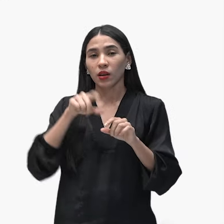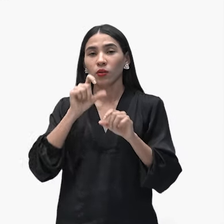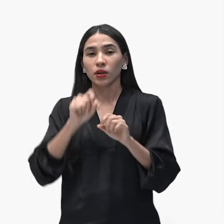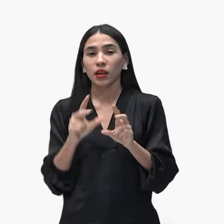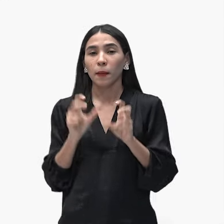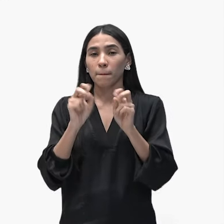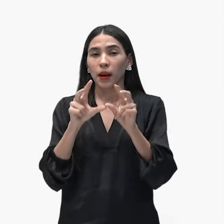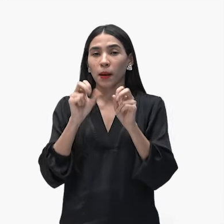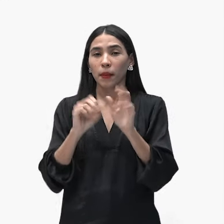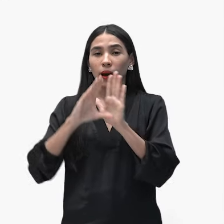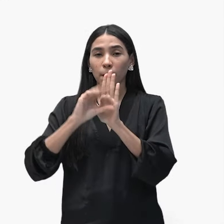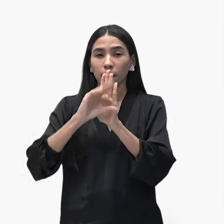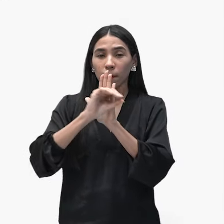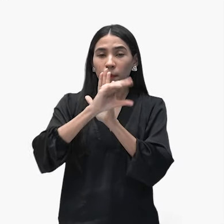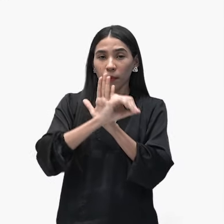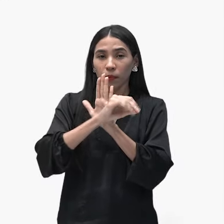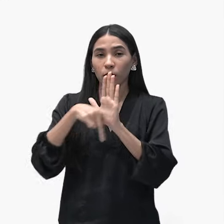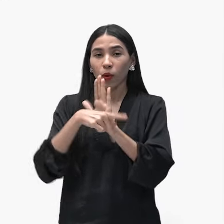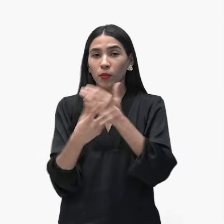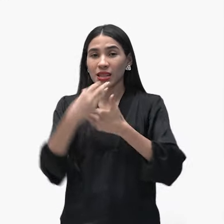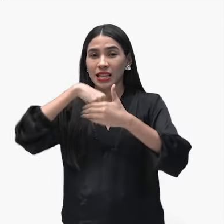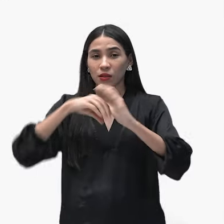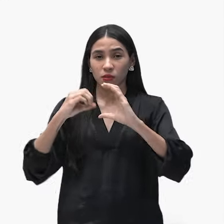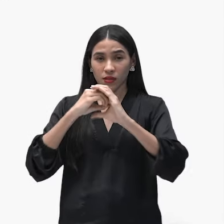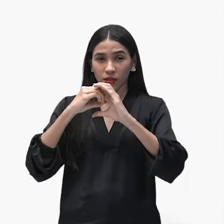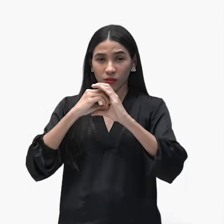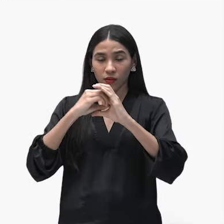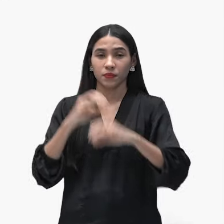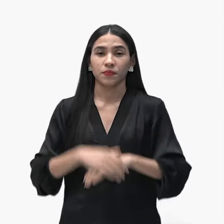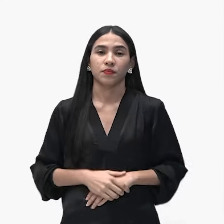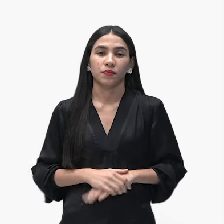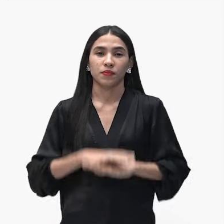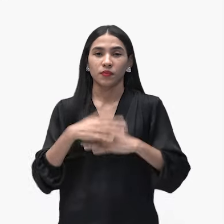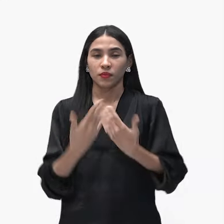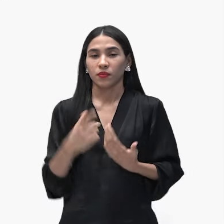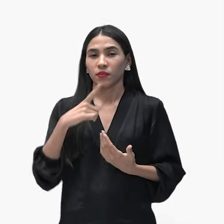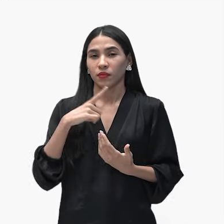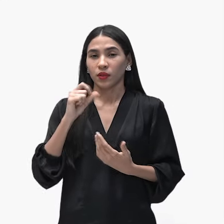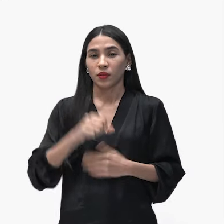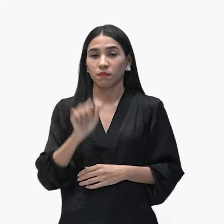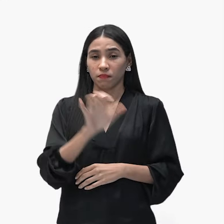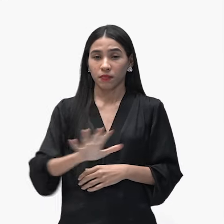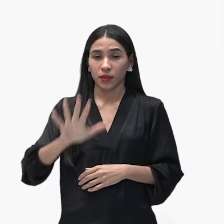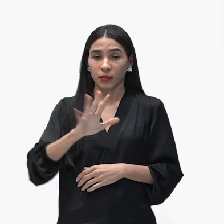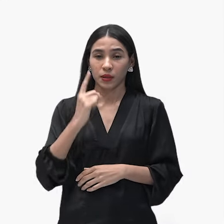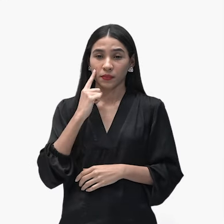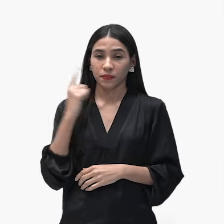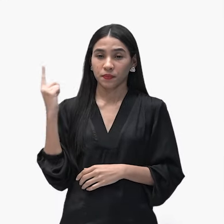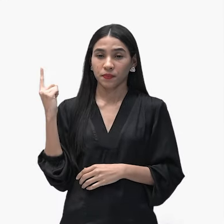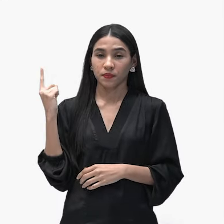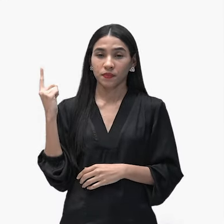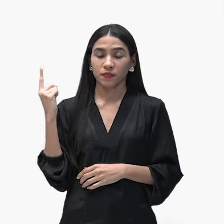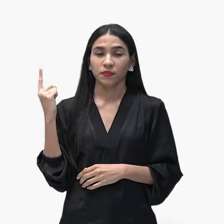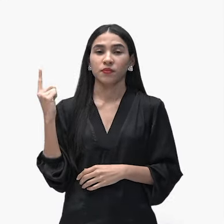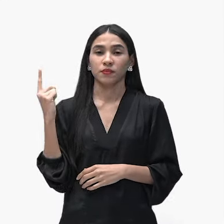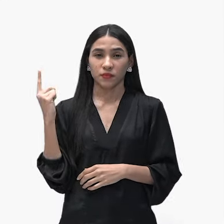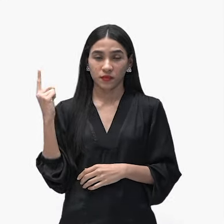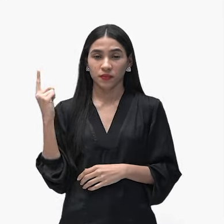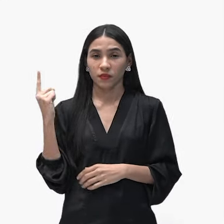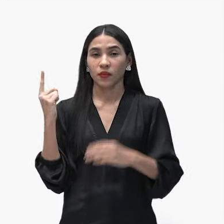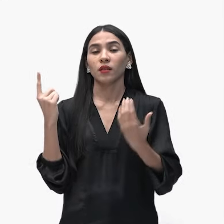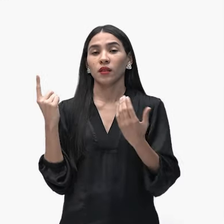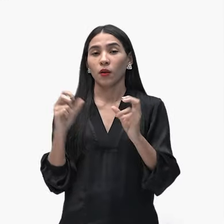parasitas intracelulares. Então a gente tem aí uma imagem que representa um vírus. E esse